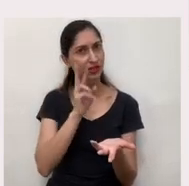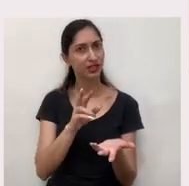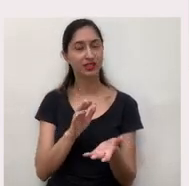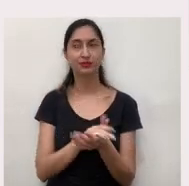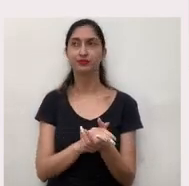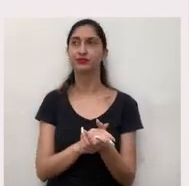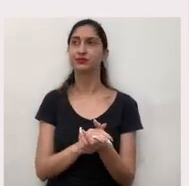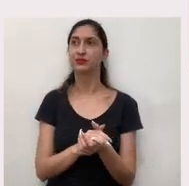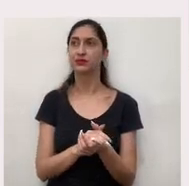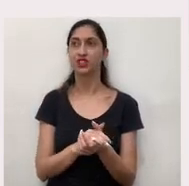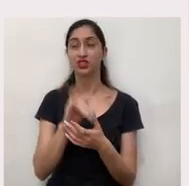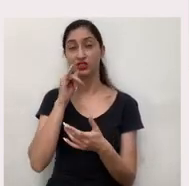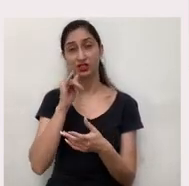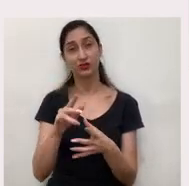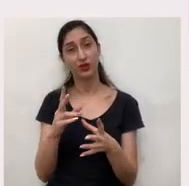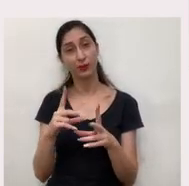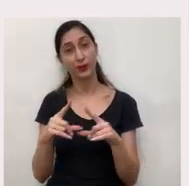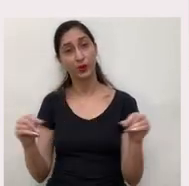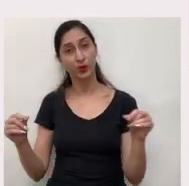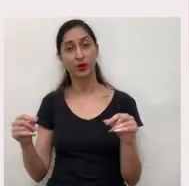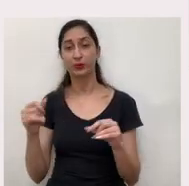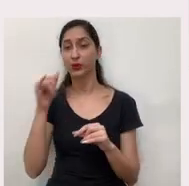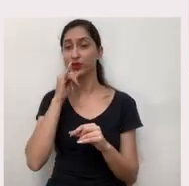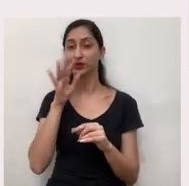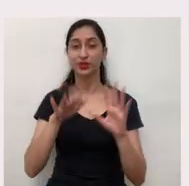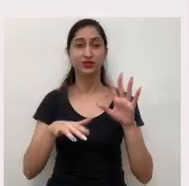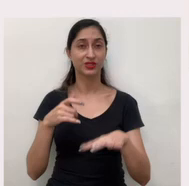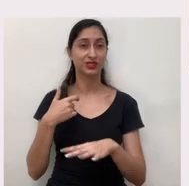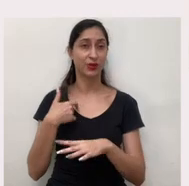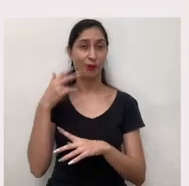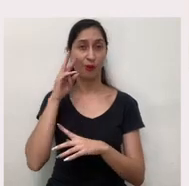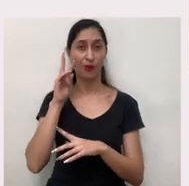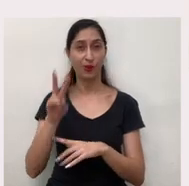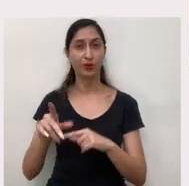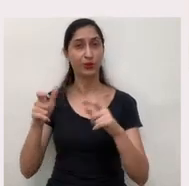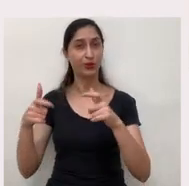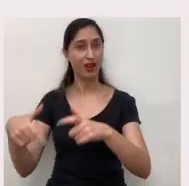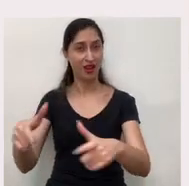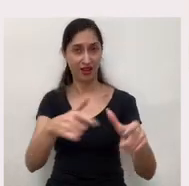vai embora, né, e muitas vezes eu olhava para esses lugares assim